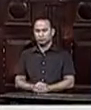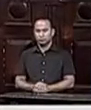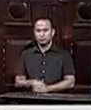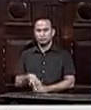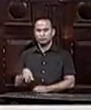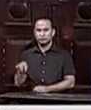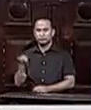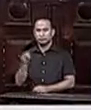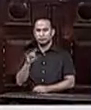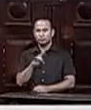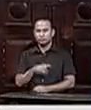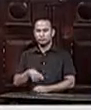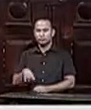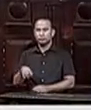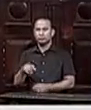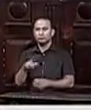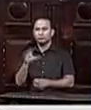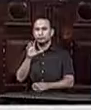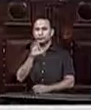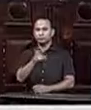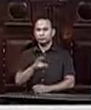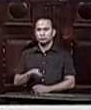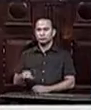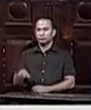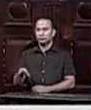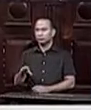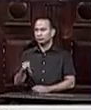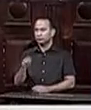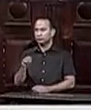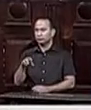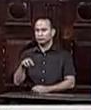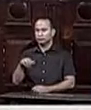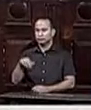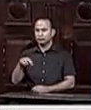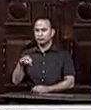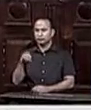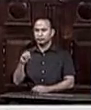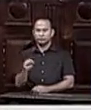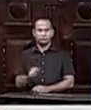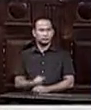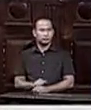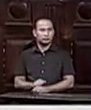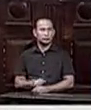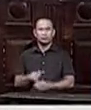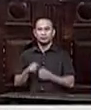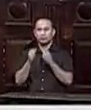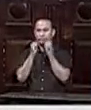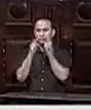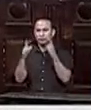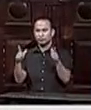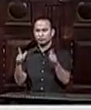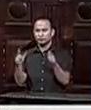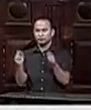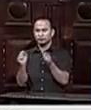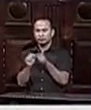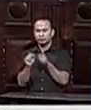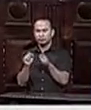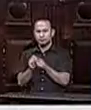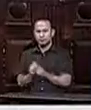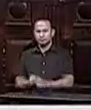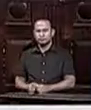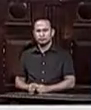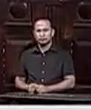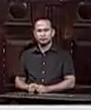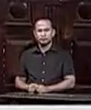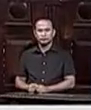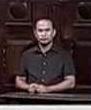especialmente na região serrana. Esta casa, inclusive, chegou a fazer uma comissão parlamentar